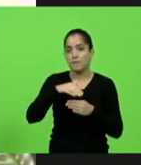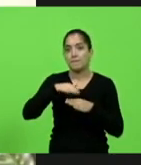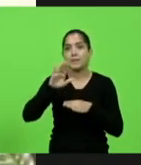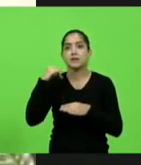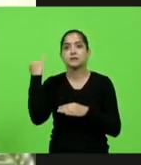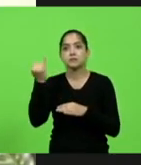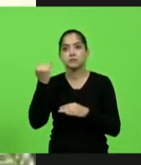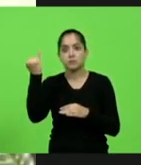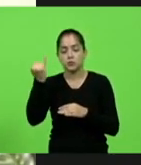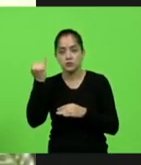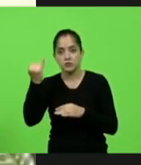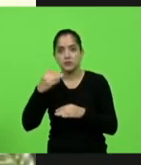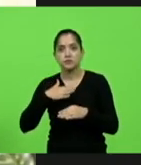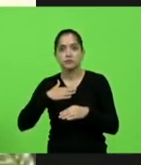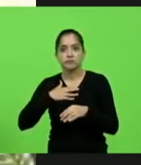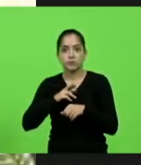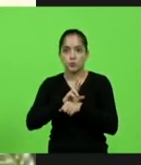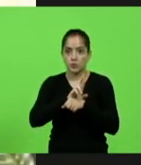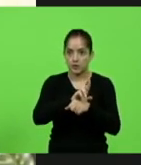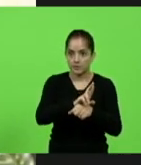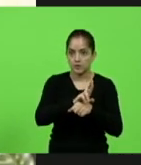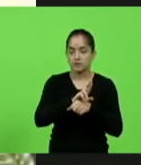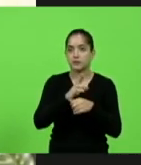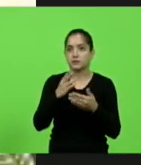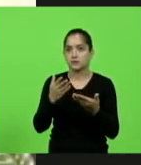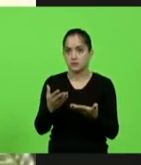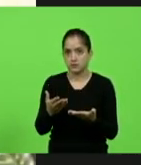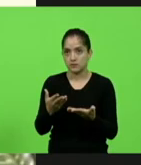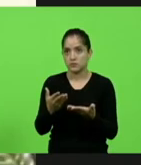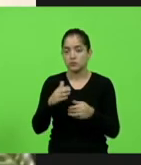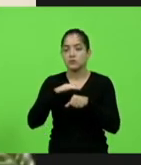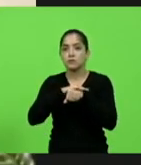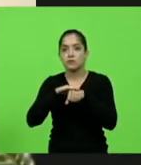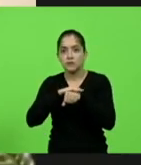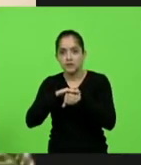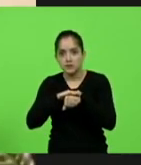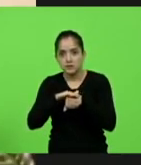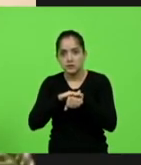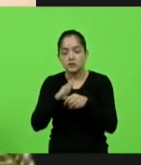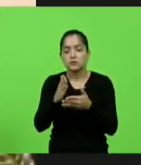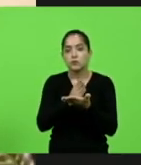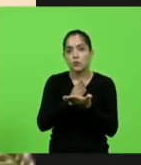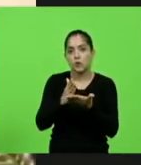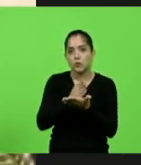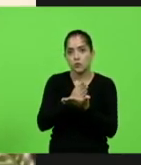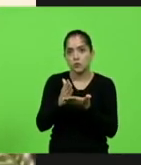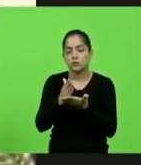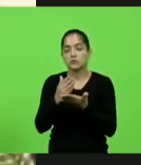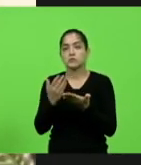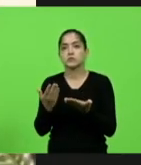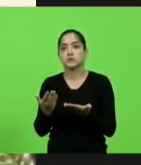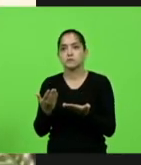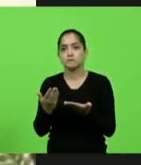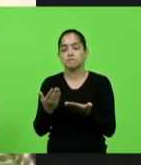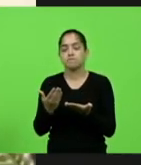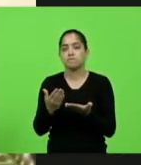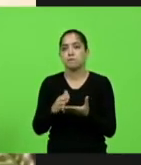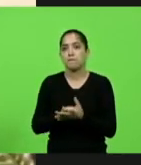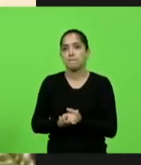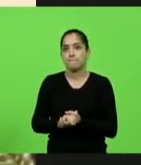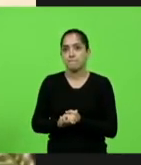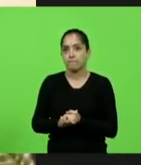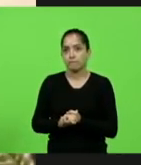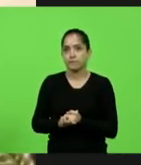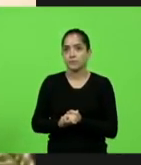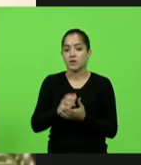como representante dos trabalhadores na educação, inclusive conversando com muitos deles nos últimos dias, é que o professor